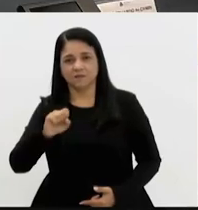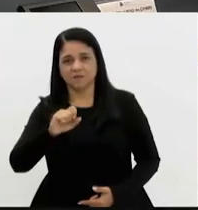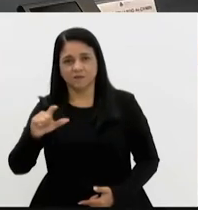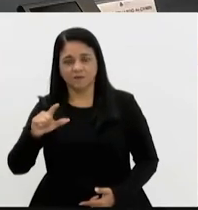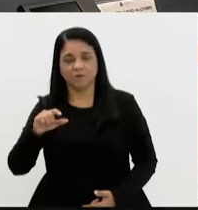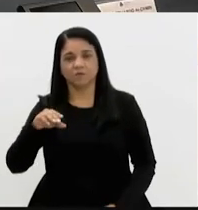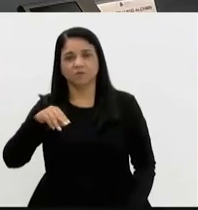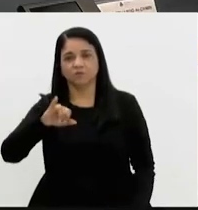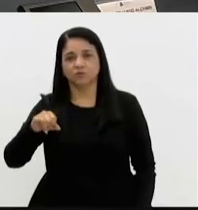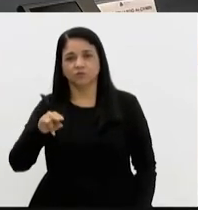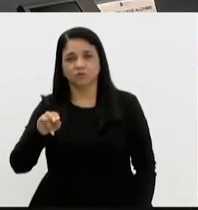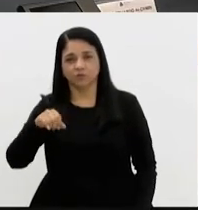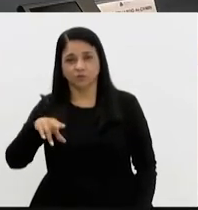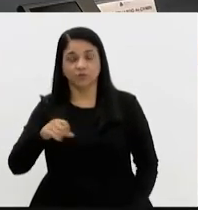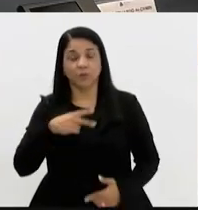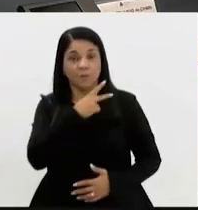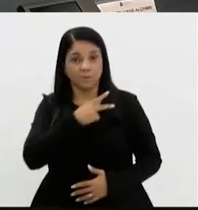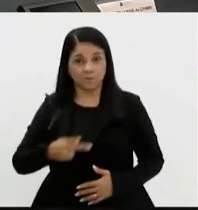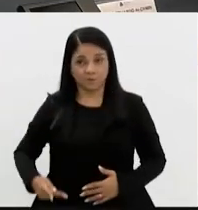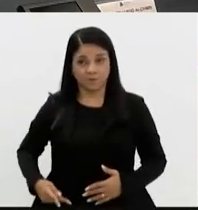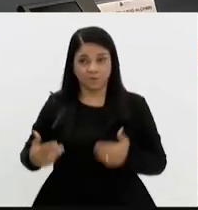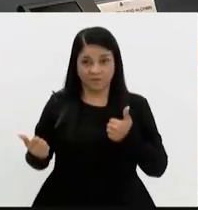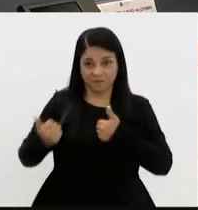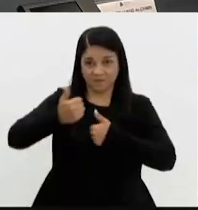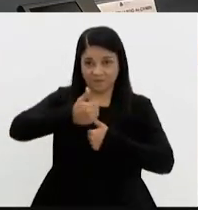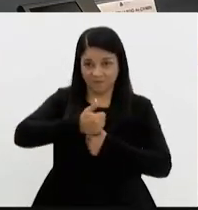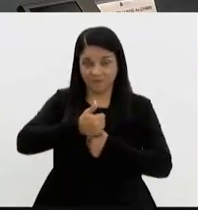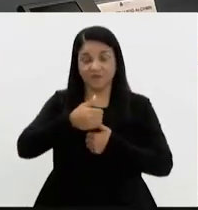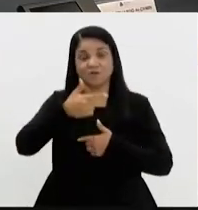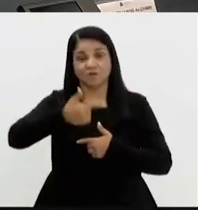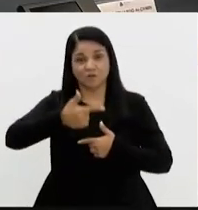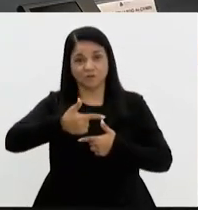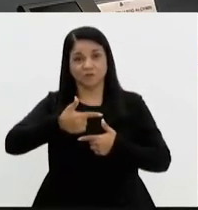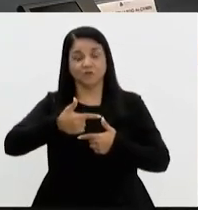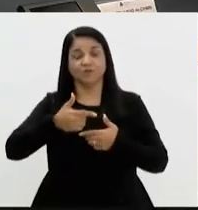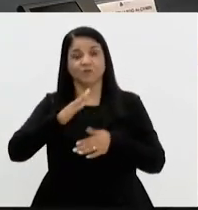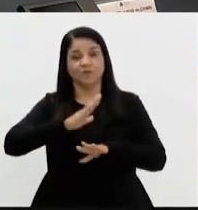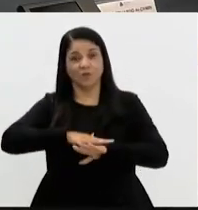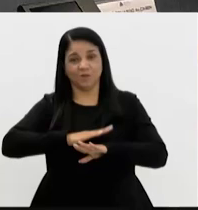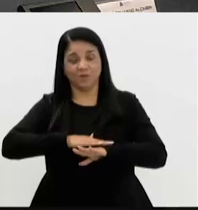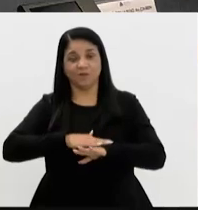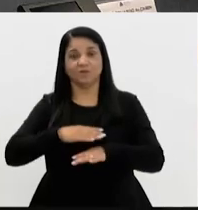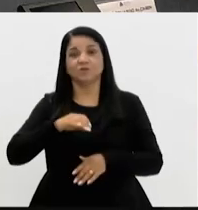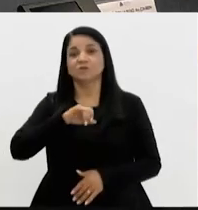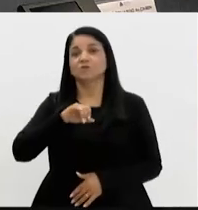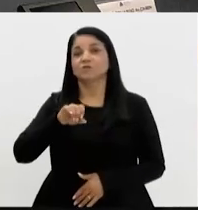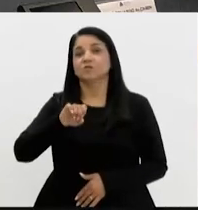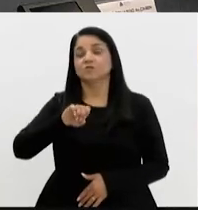Júnior para presidir e já compondo o segundo painel o Dr João